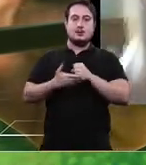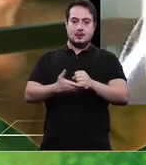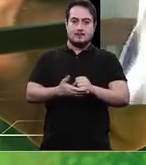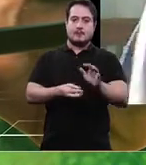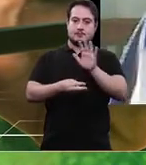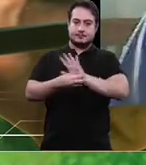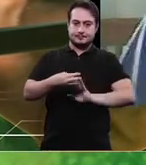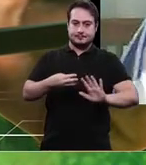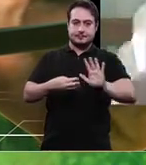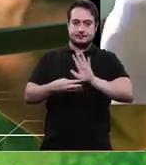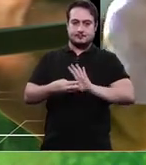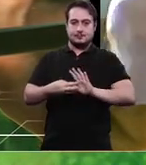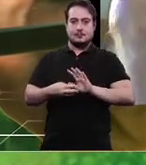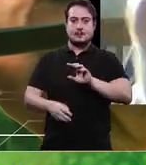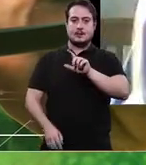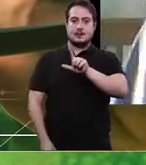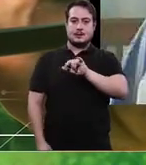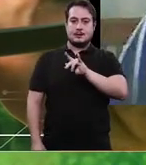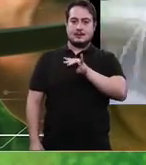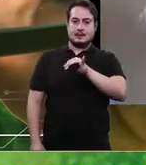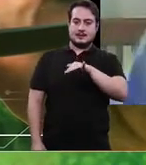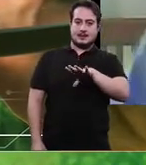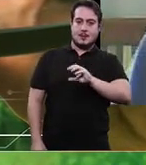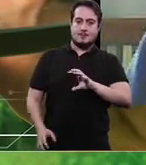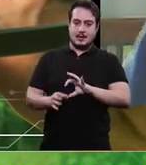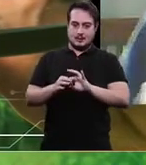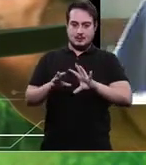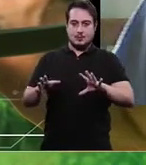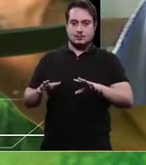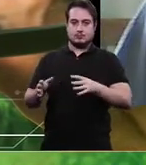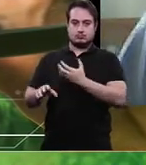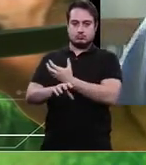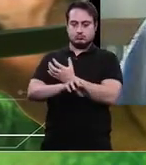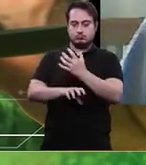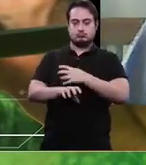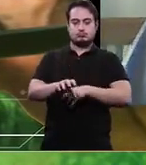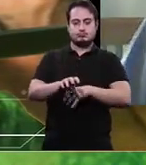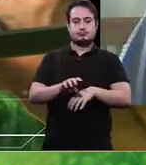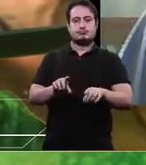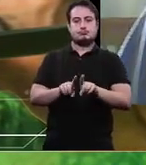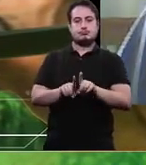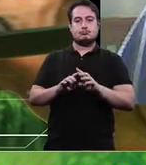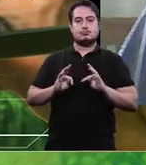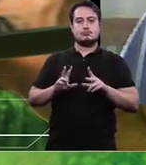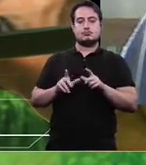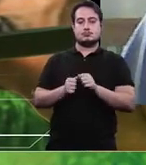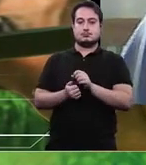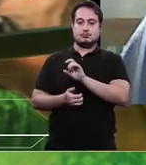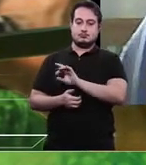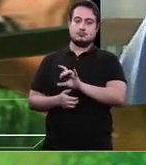ponta, levar o licenciamento ambiental, levar tudo aquilo que a gente consegue entregar